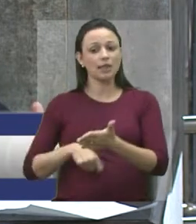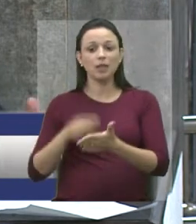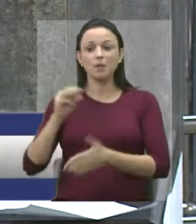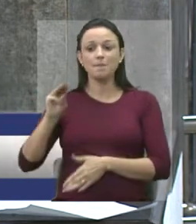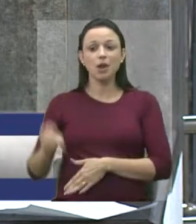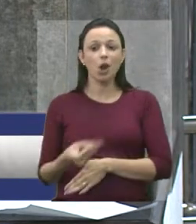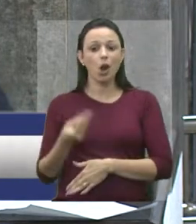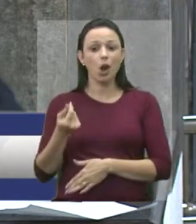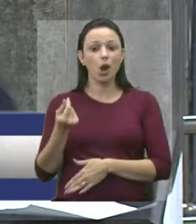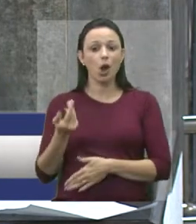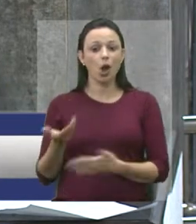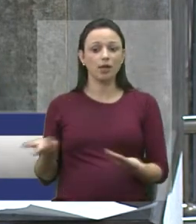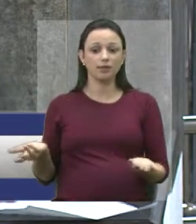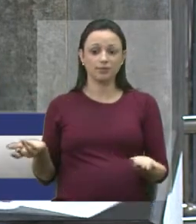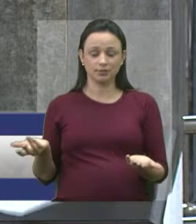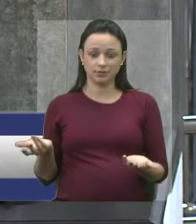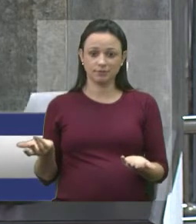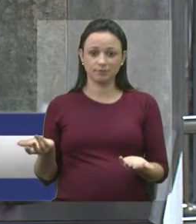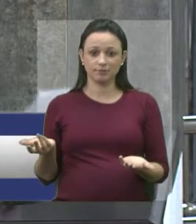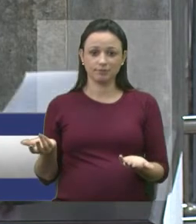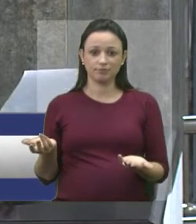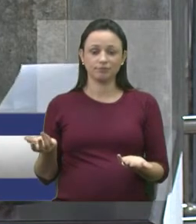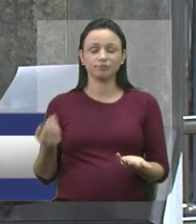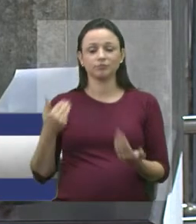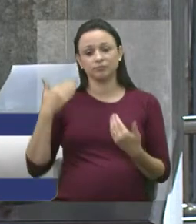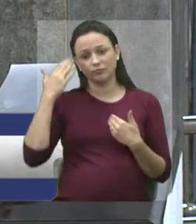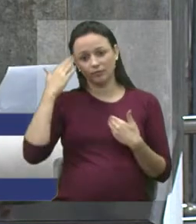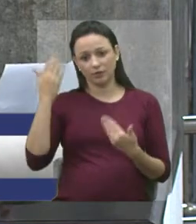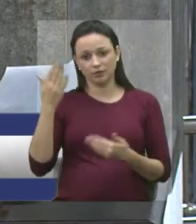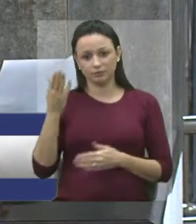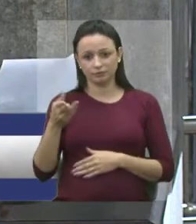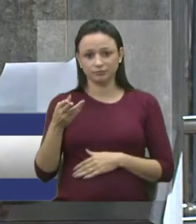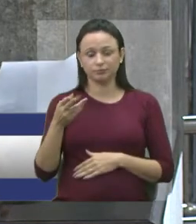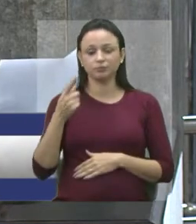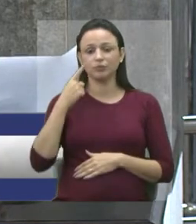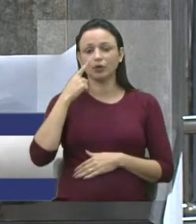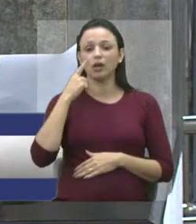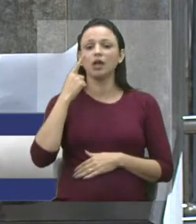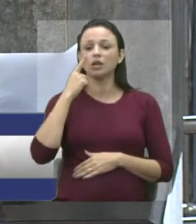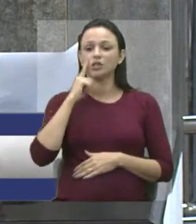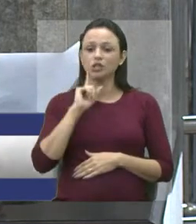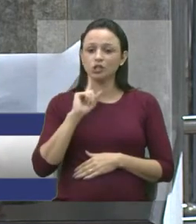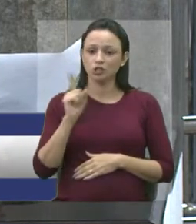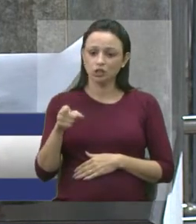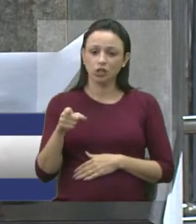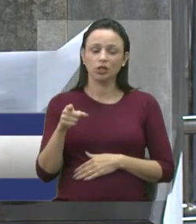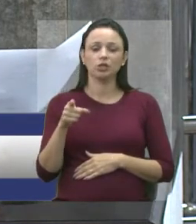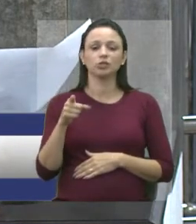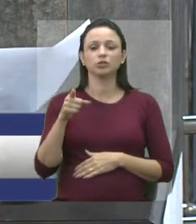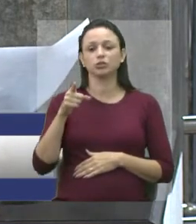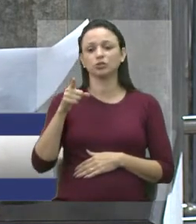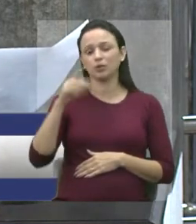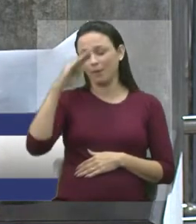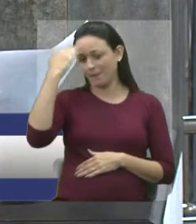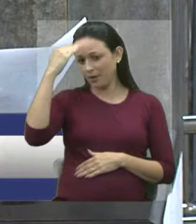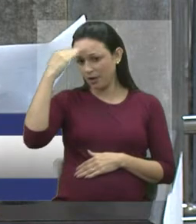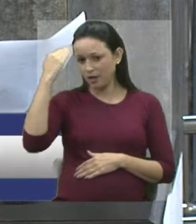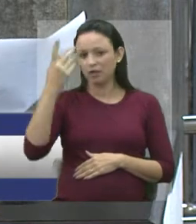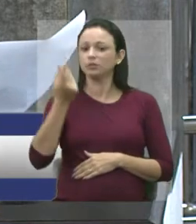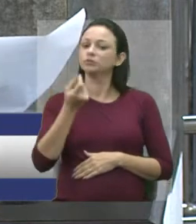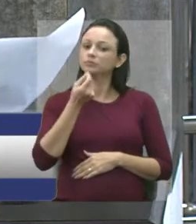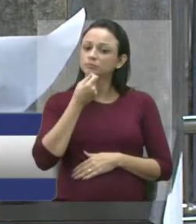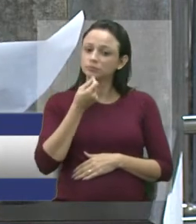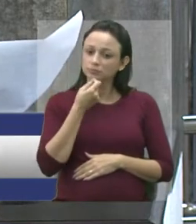Então eu queria agradecer primeiramente ao agente Ucato, ao João Pacheco, ao